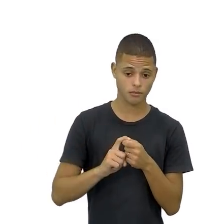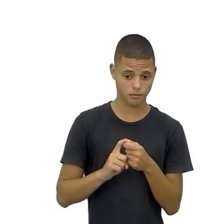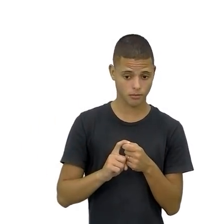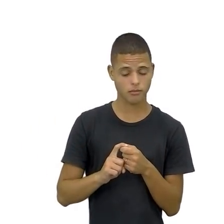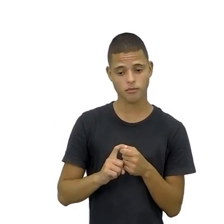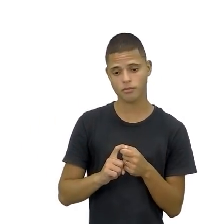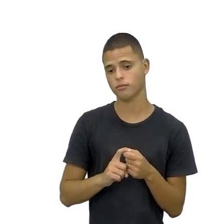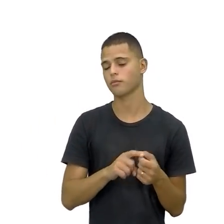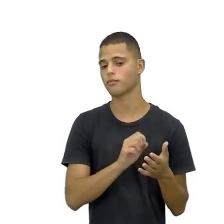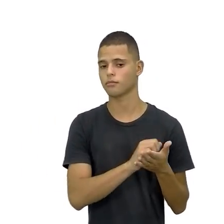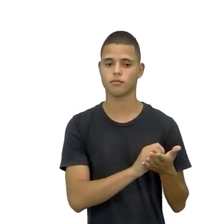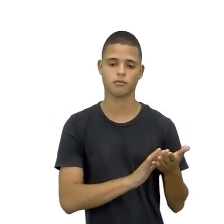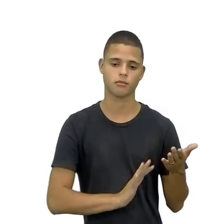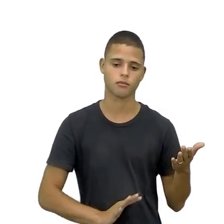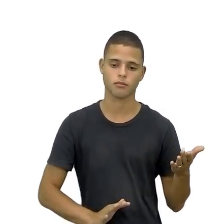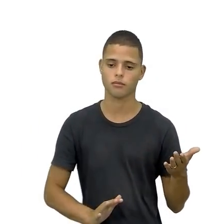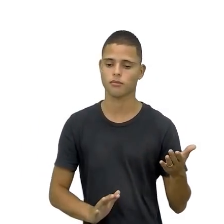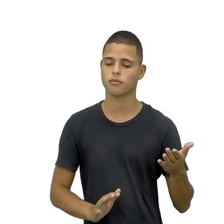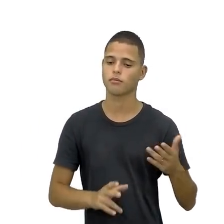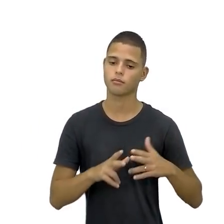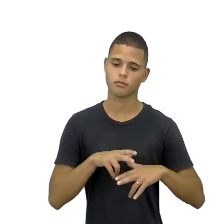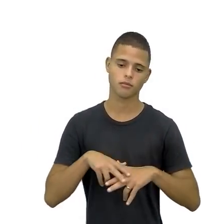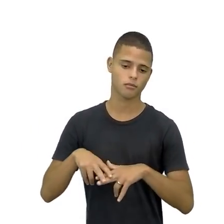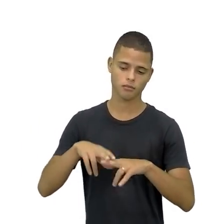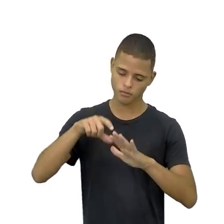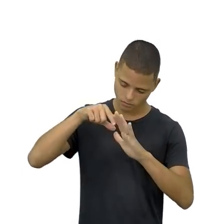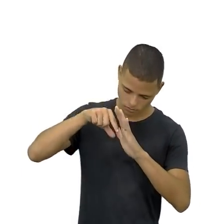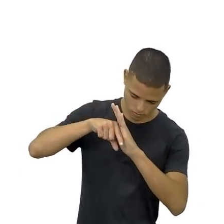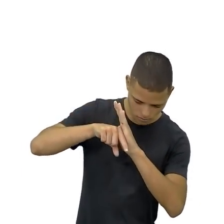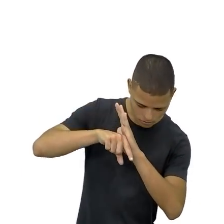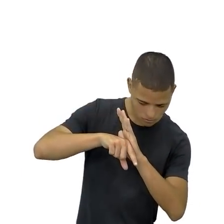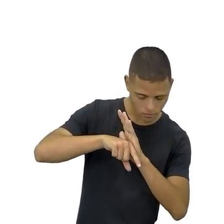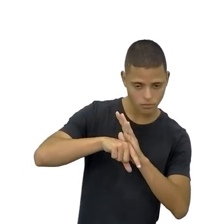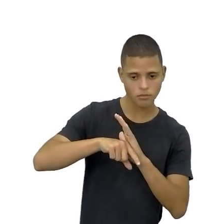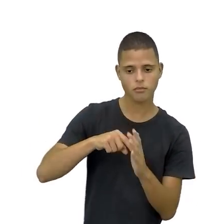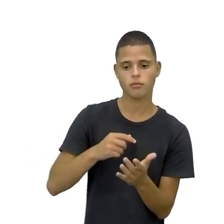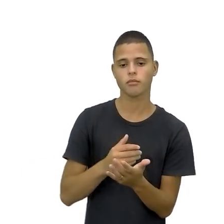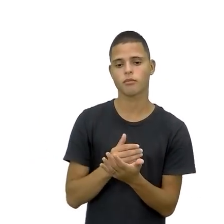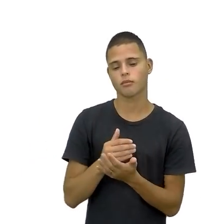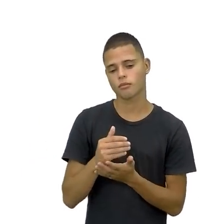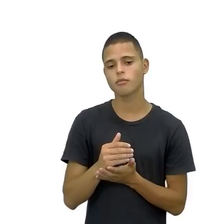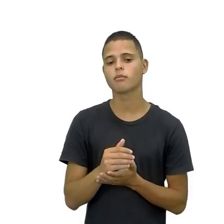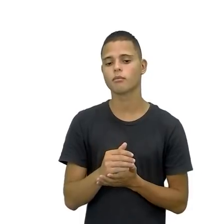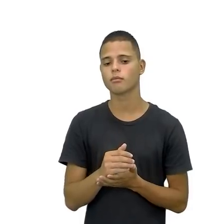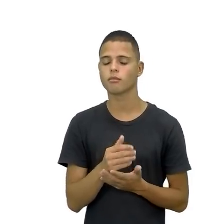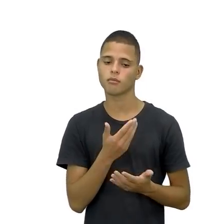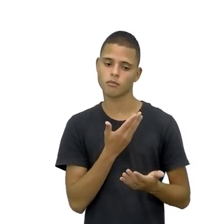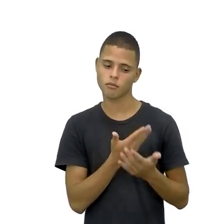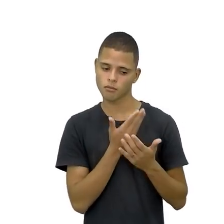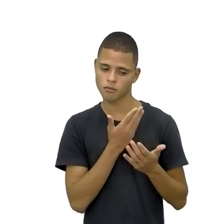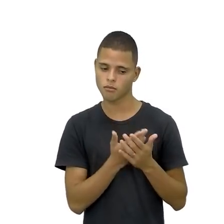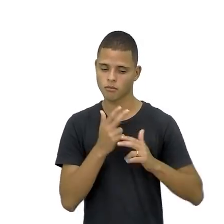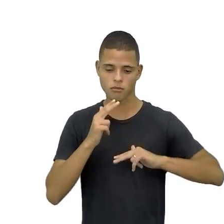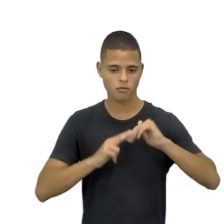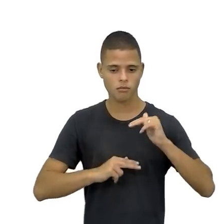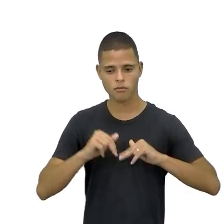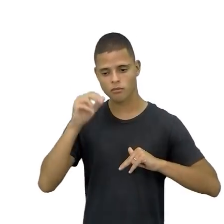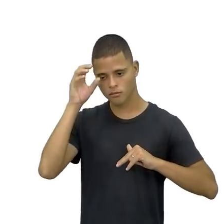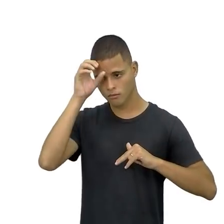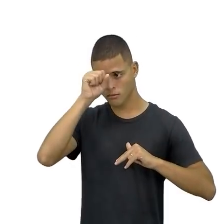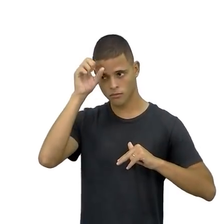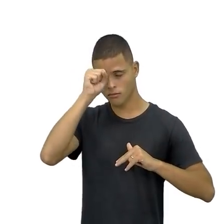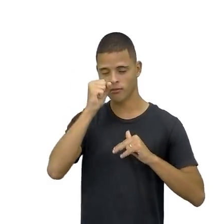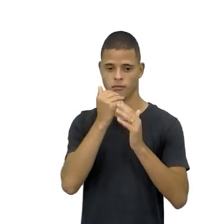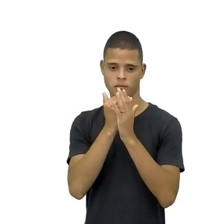atividades de recuperação e aprofundamento, onde entrará os materiais do Aprender Sempre, por exemplo. Então, será